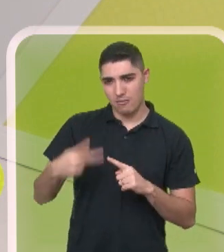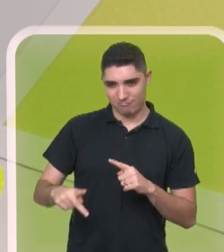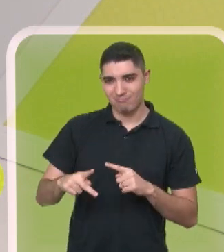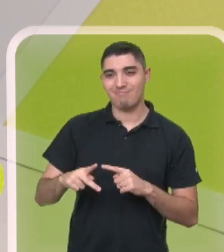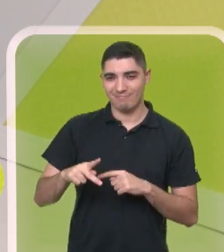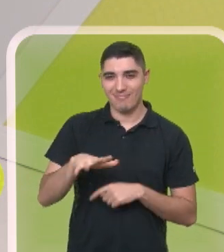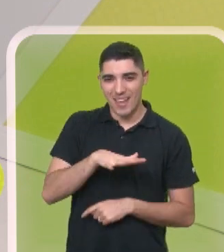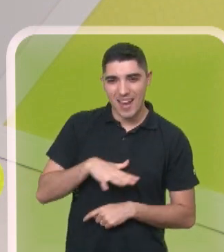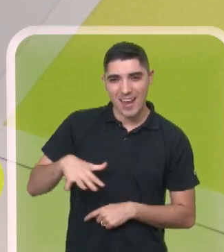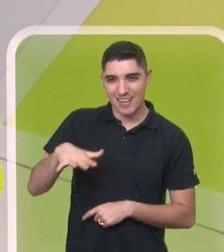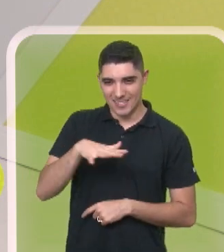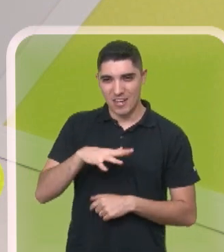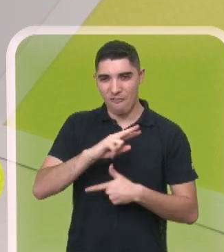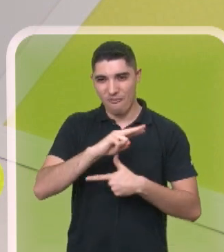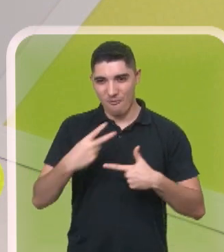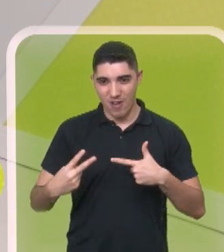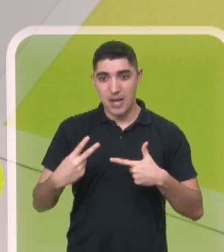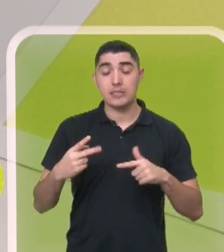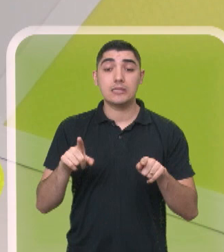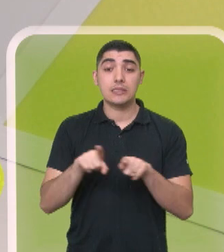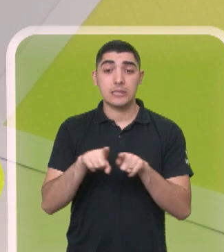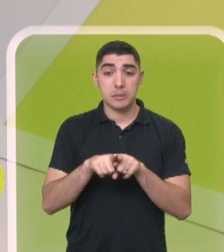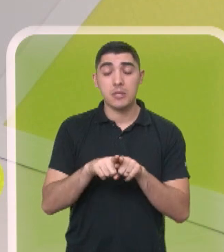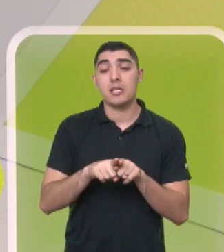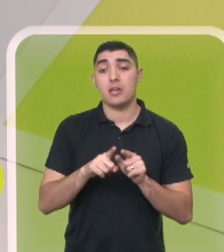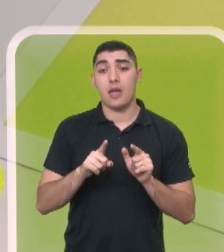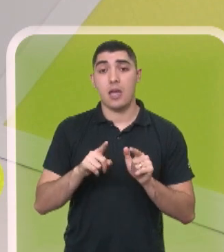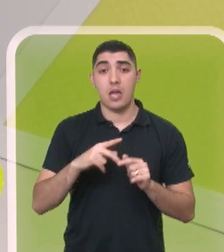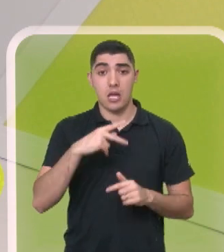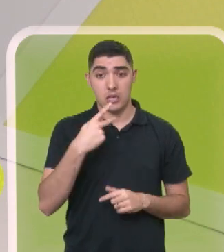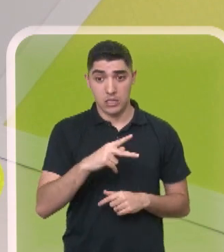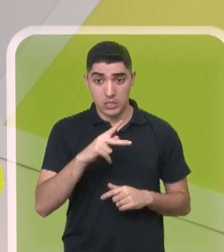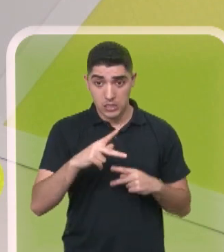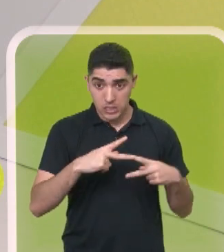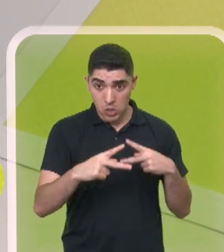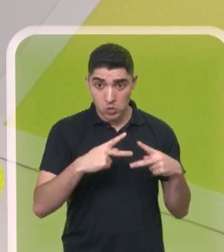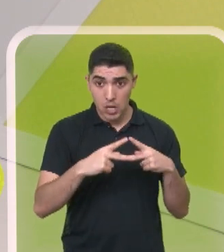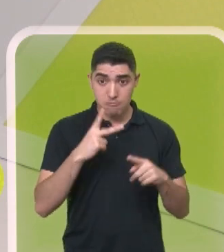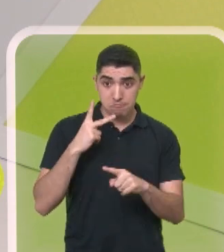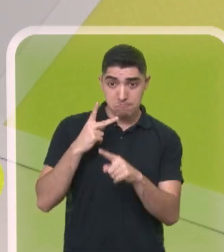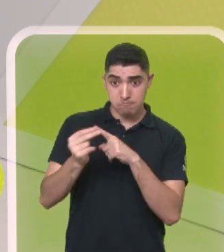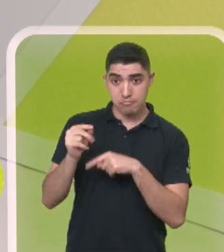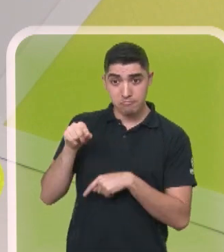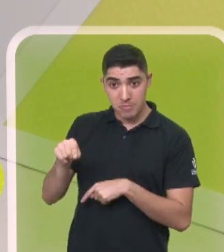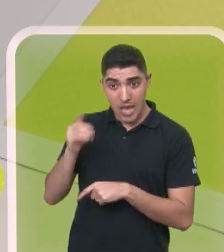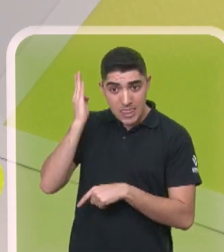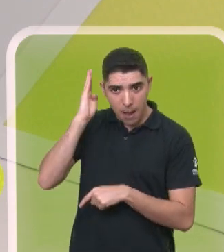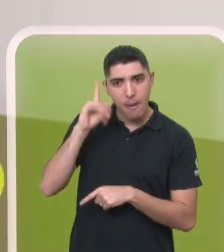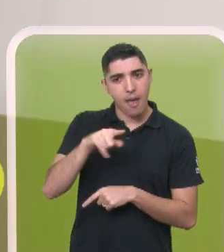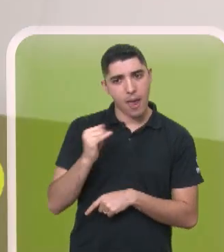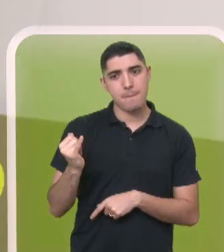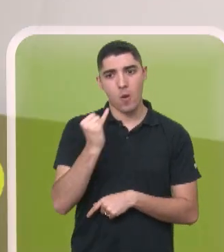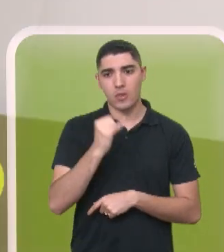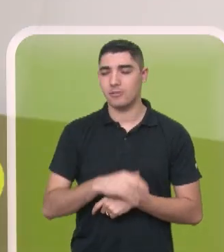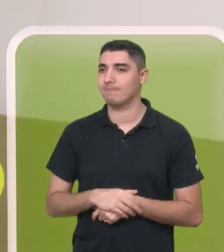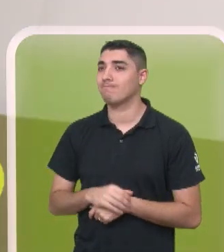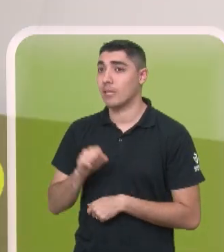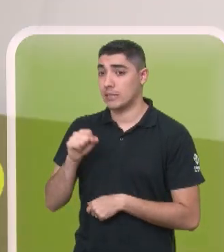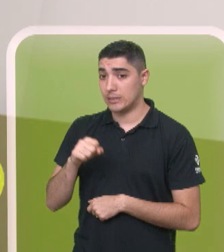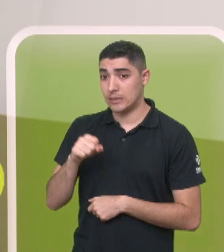e pro São José, que tem uma decisão na Liga Nacional, sair vitorioso no clássico também é importante, né? É, o clássico pesa, né?